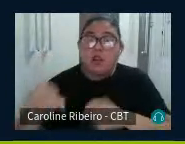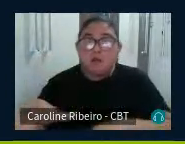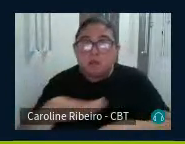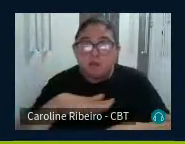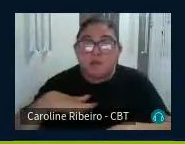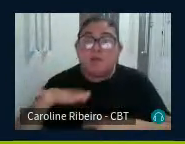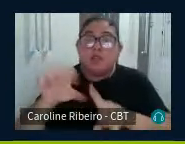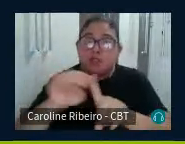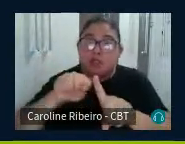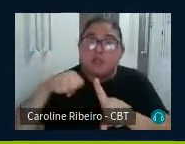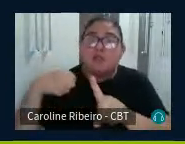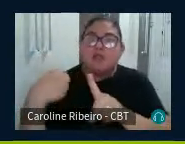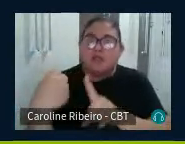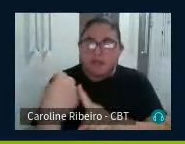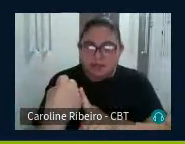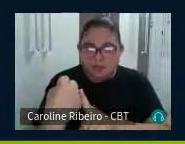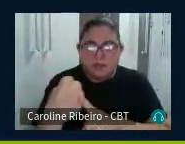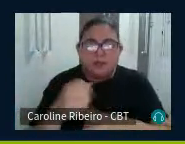cidadãos aqui na sociedade.